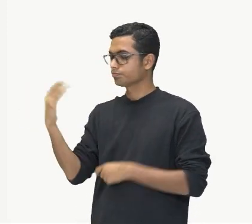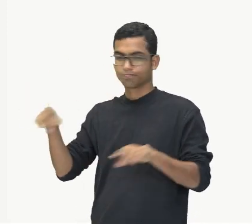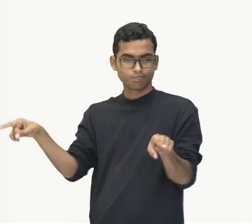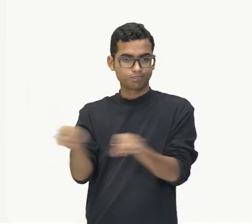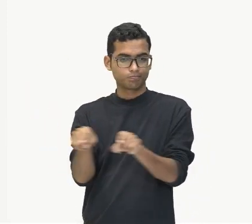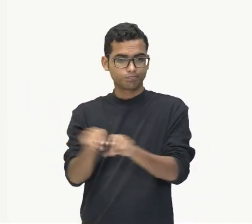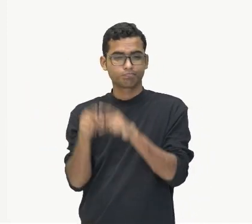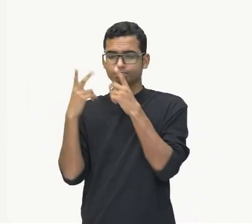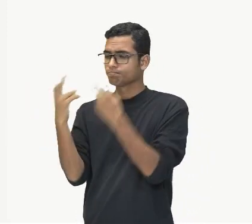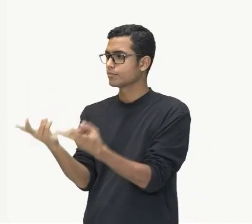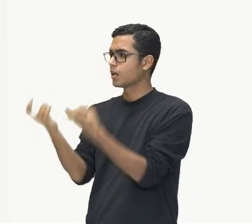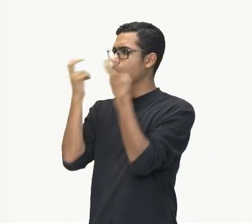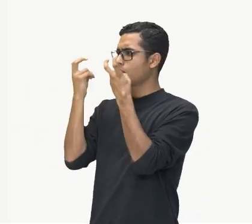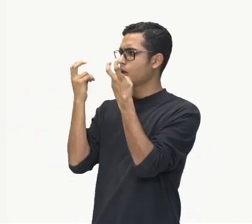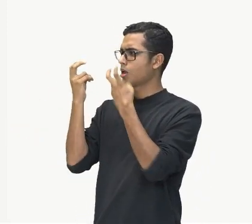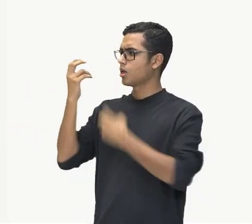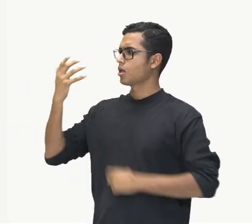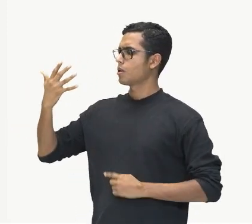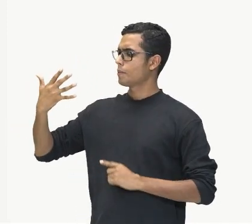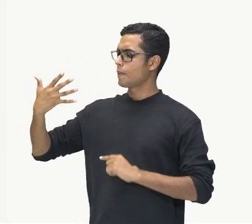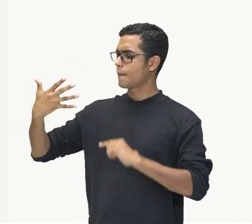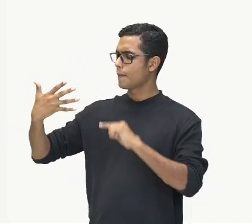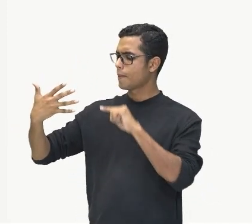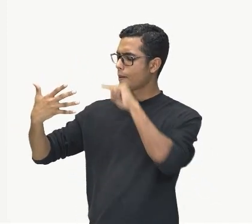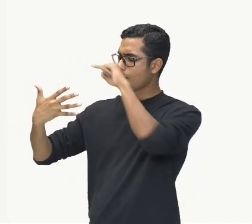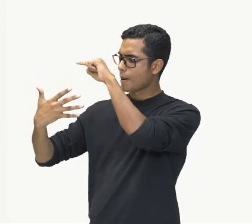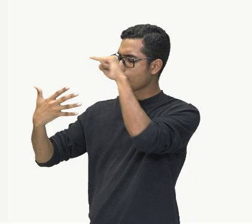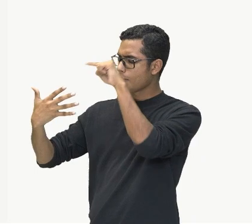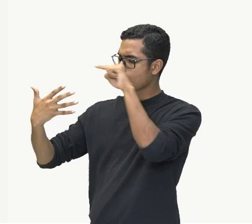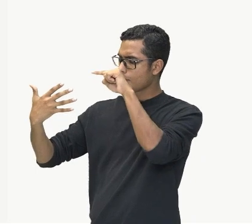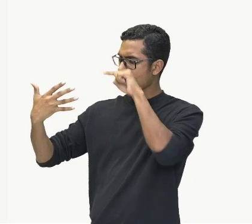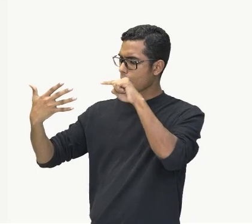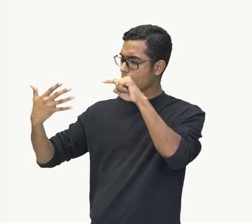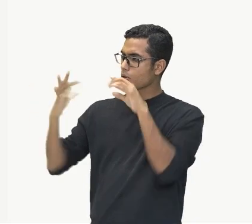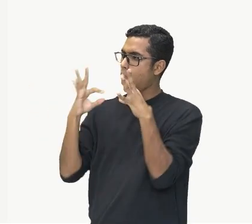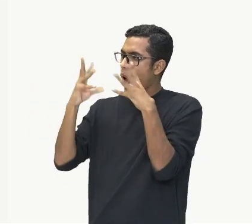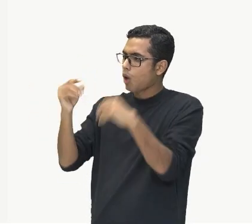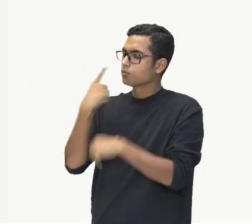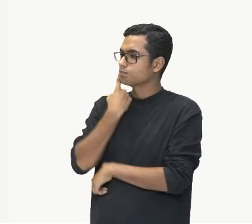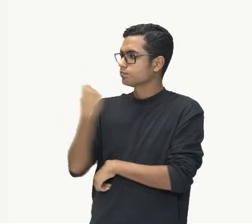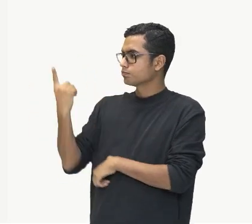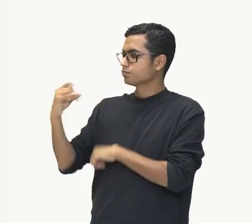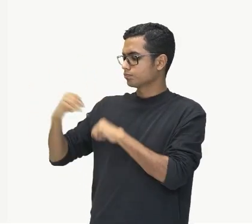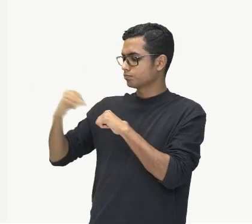todos aí terminam, todos os íons